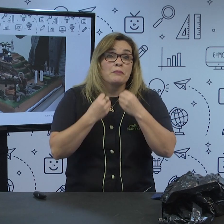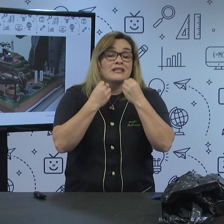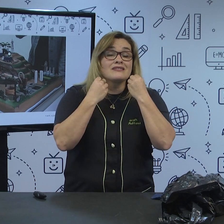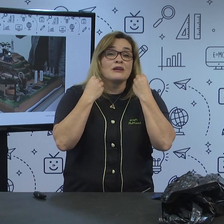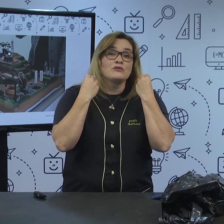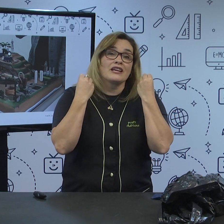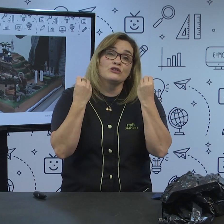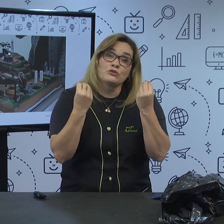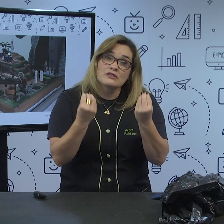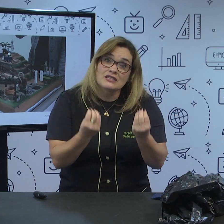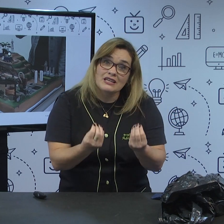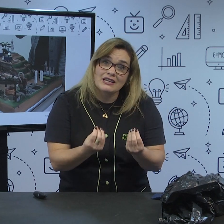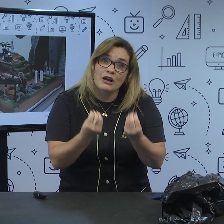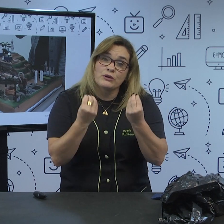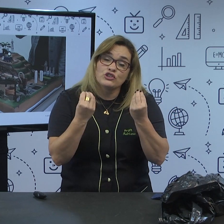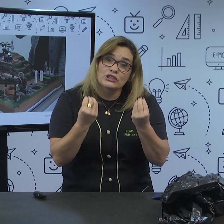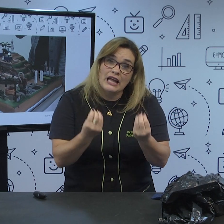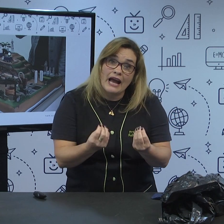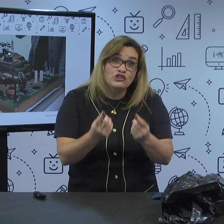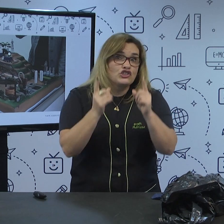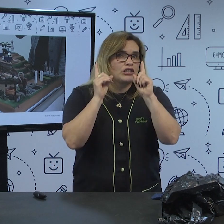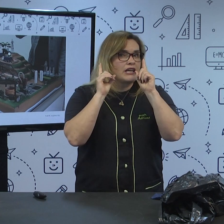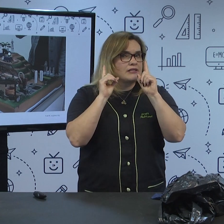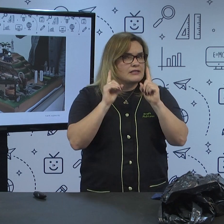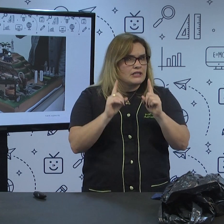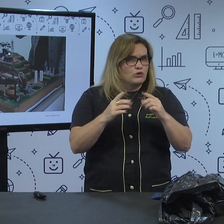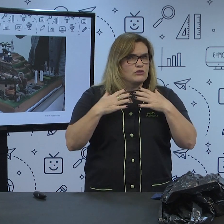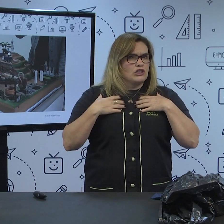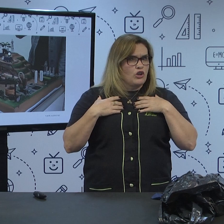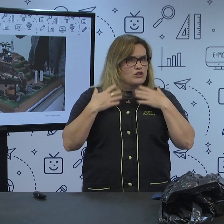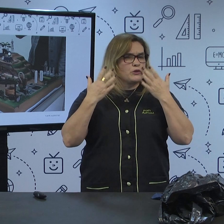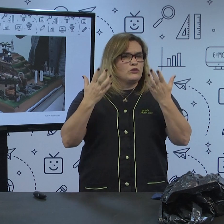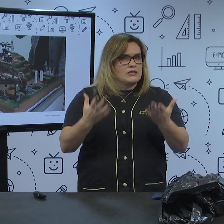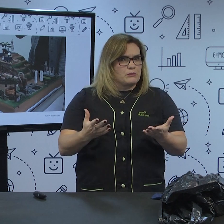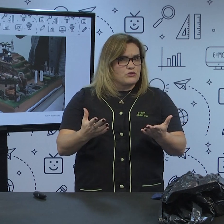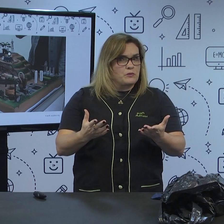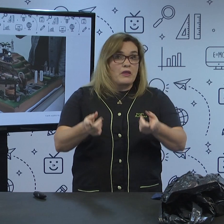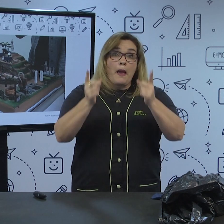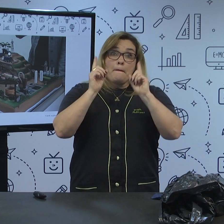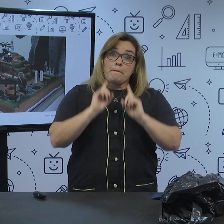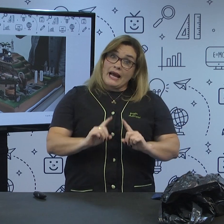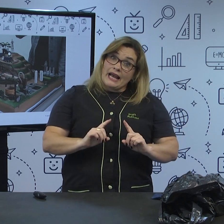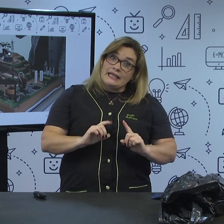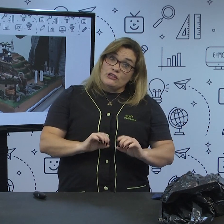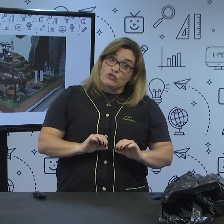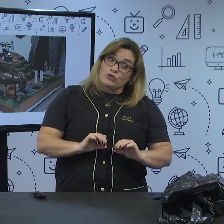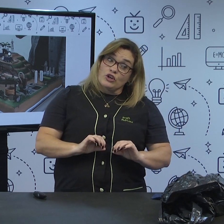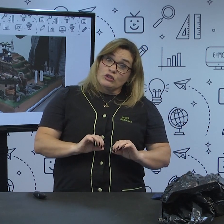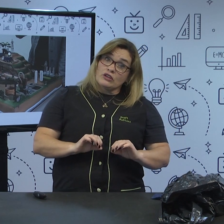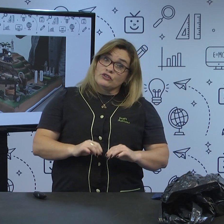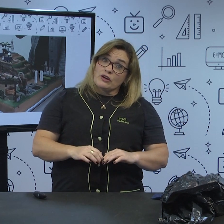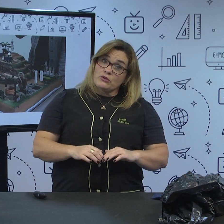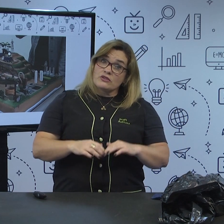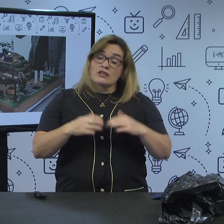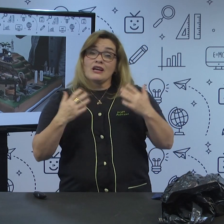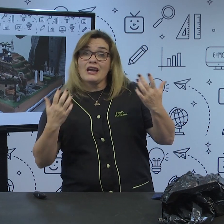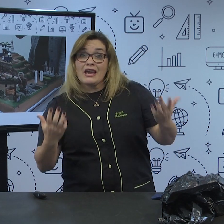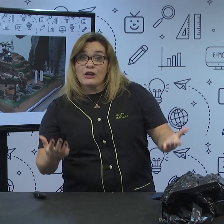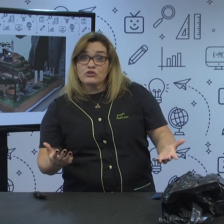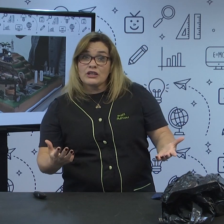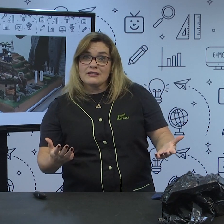lixo, precisamos reduzir a quantidade de resíduos que nós produzimos. Para isso, nós